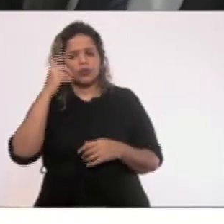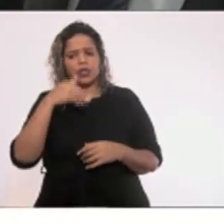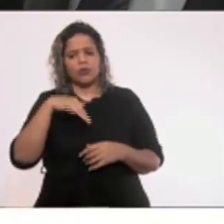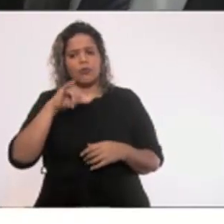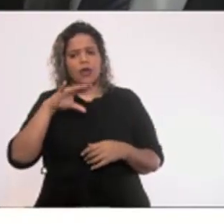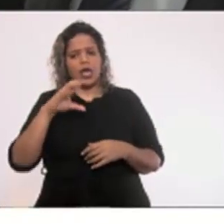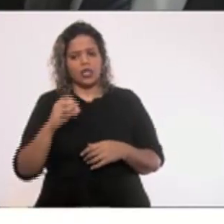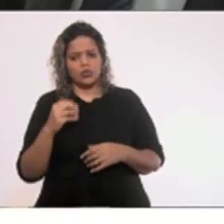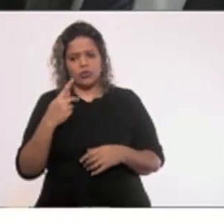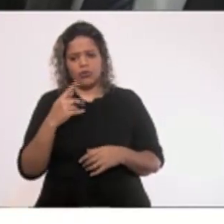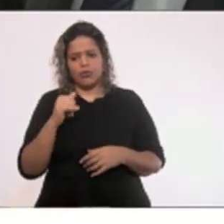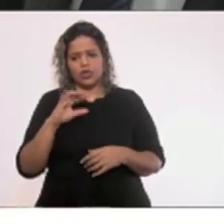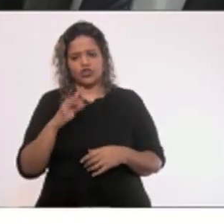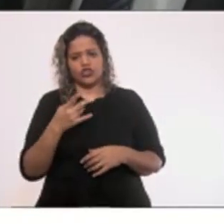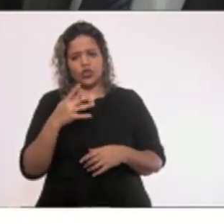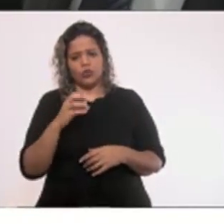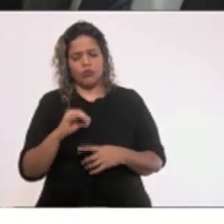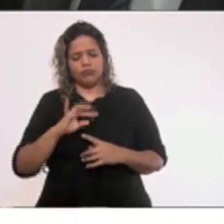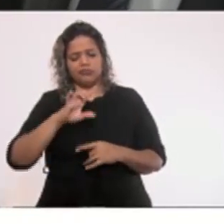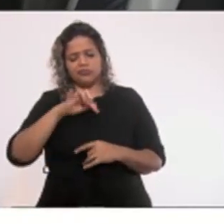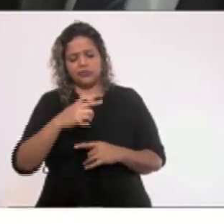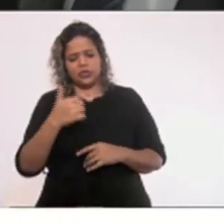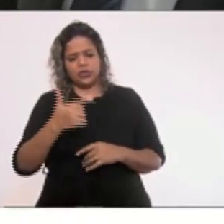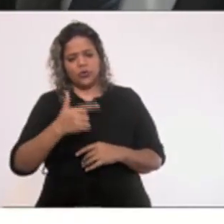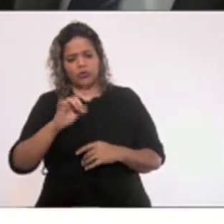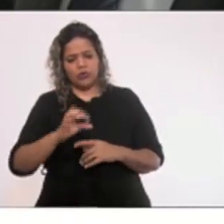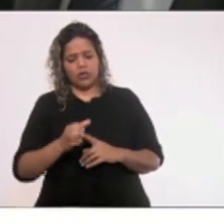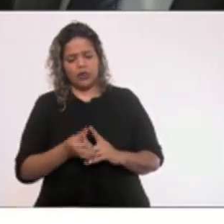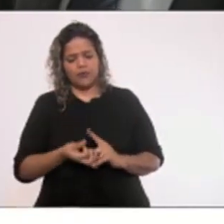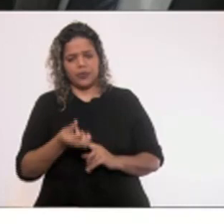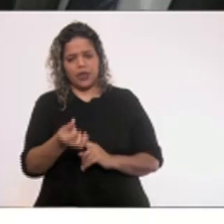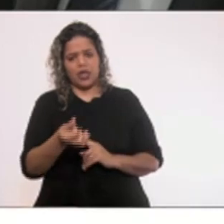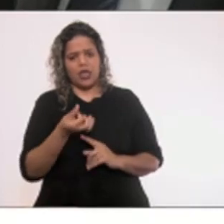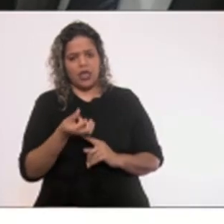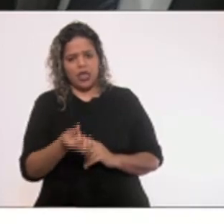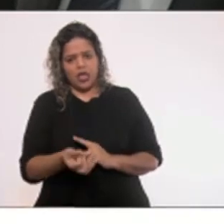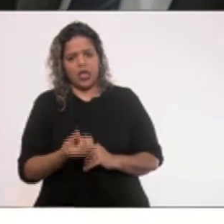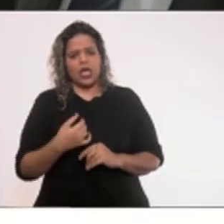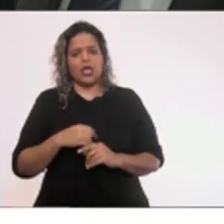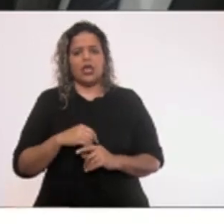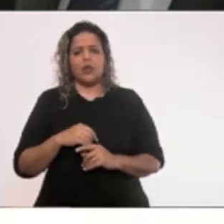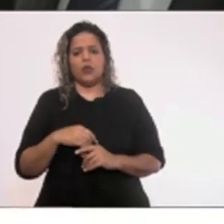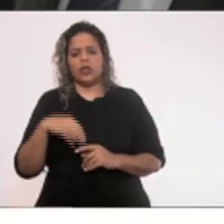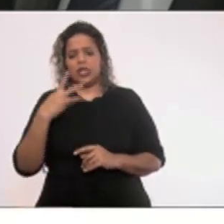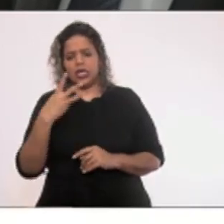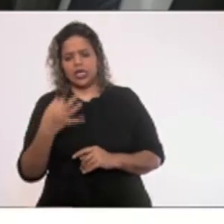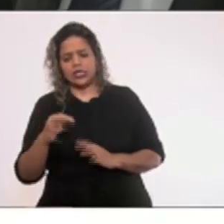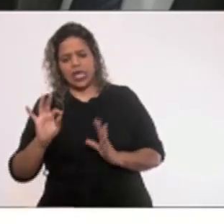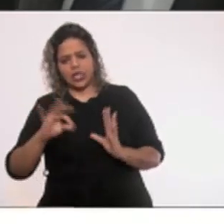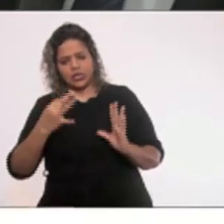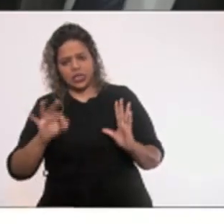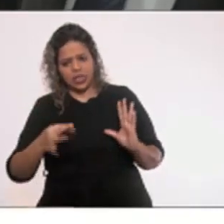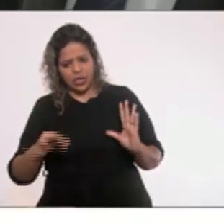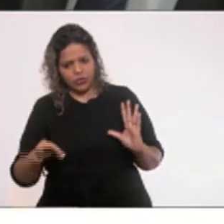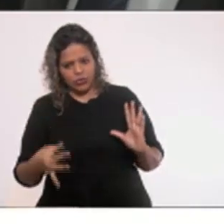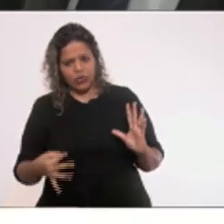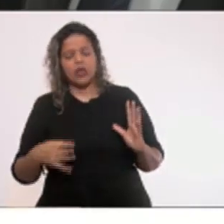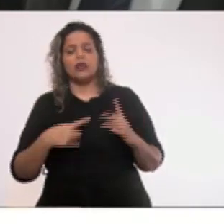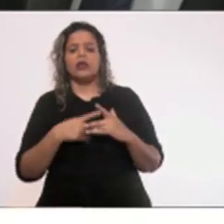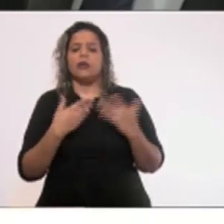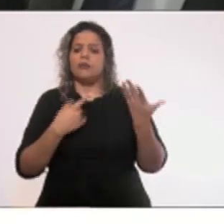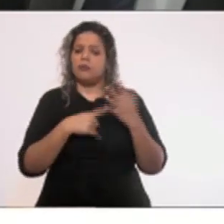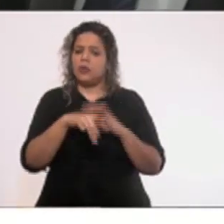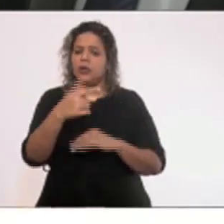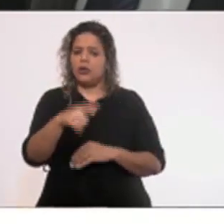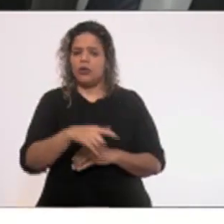Márcio Pacheco e no segundo semestre colha as 36 assinaturas e reapresente.